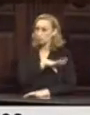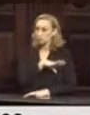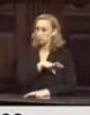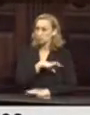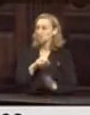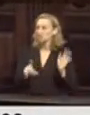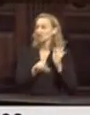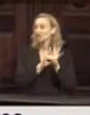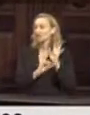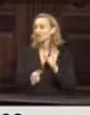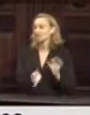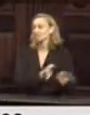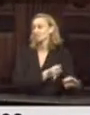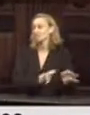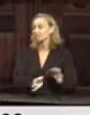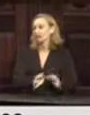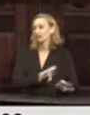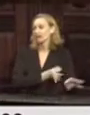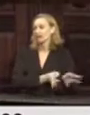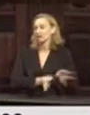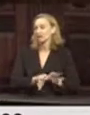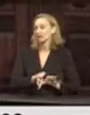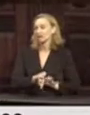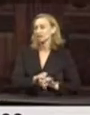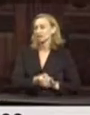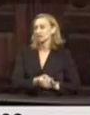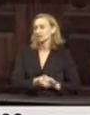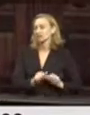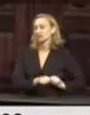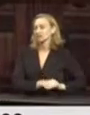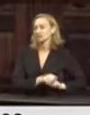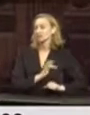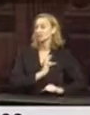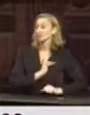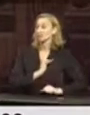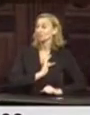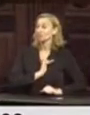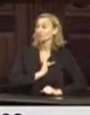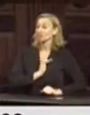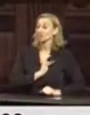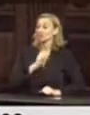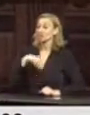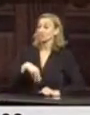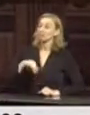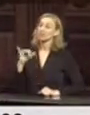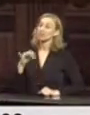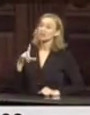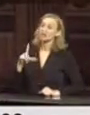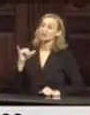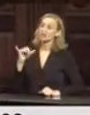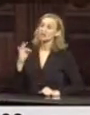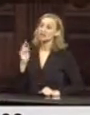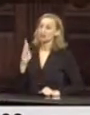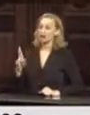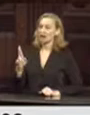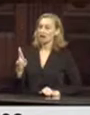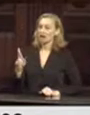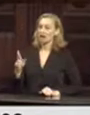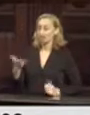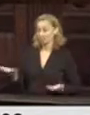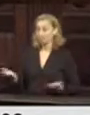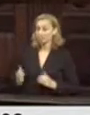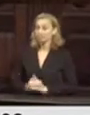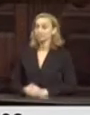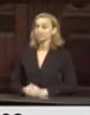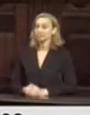pauperizadas das forças da Polícia Militar, como essas fossem